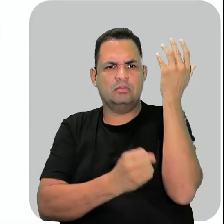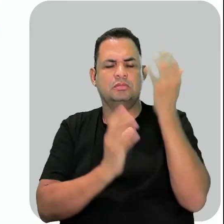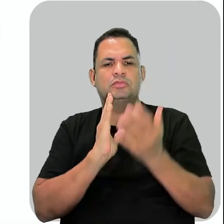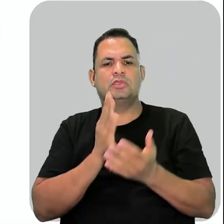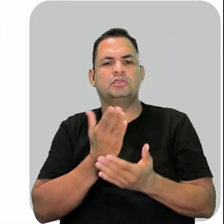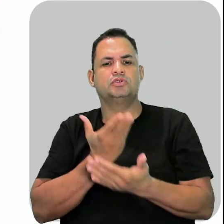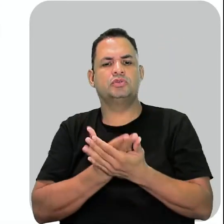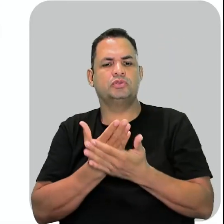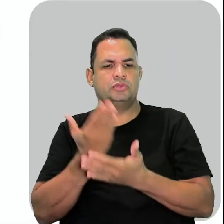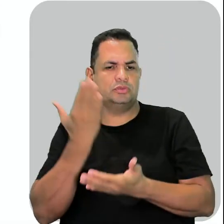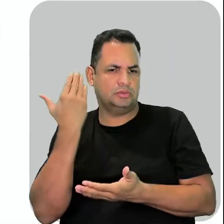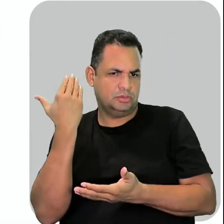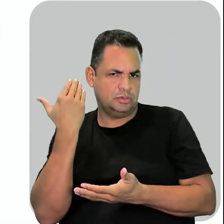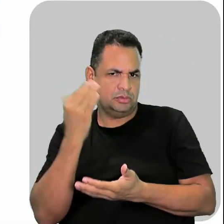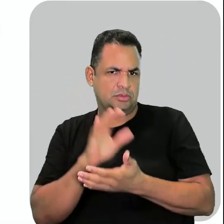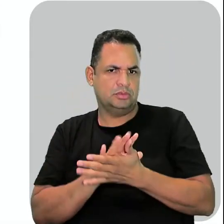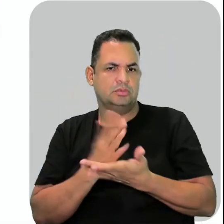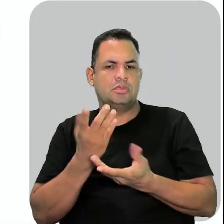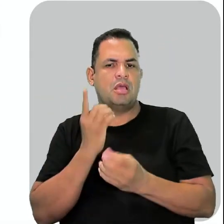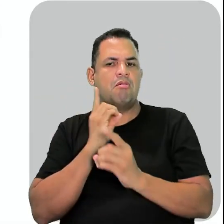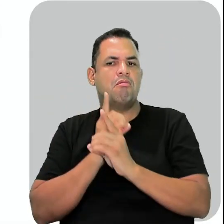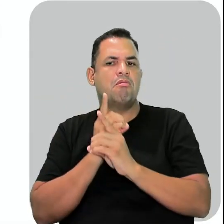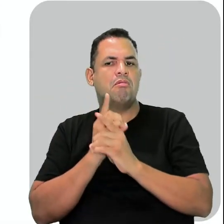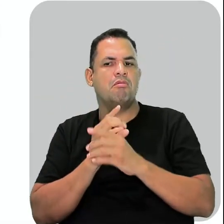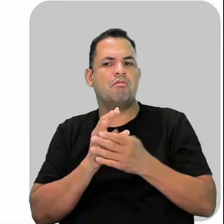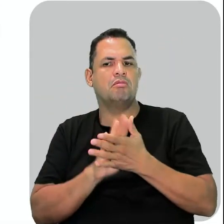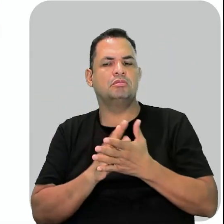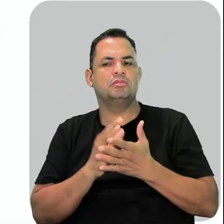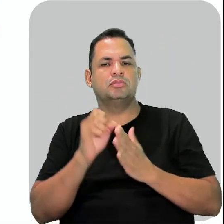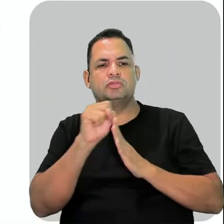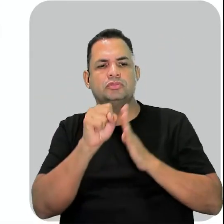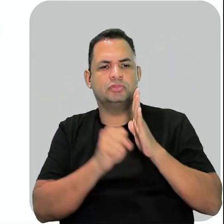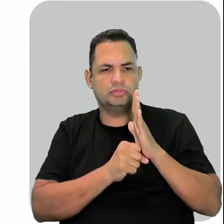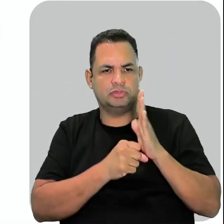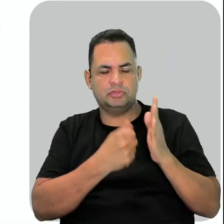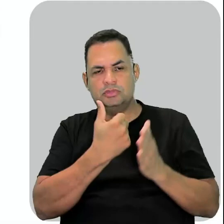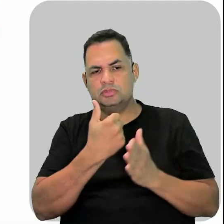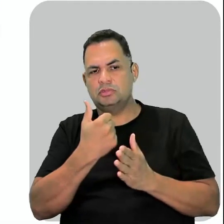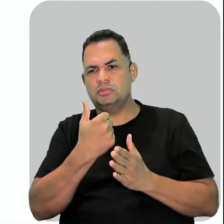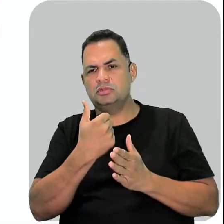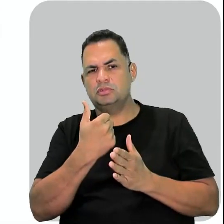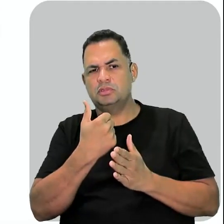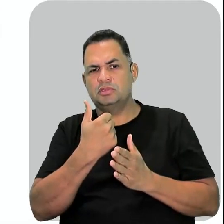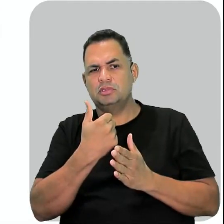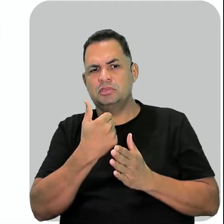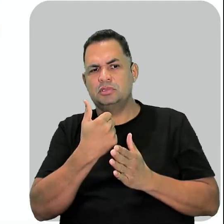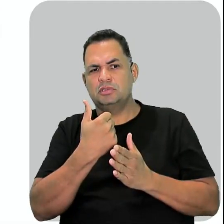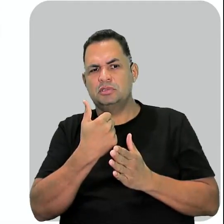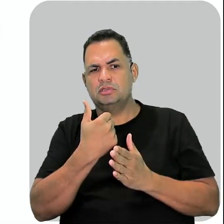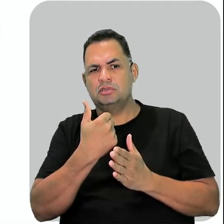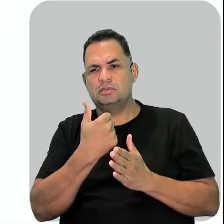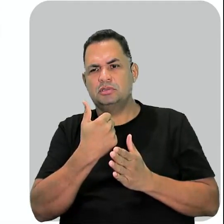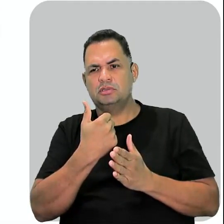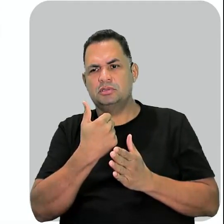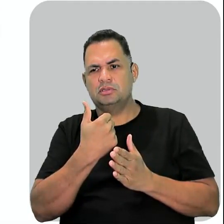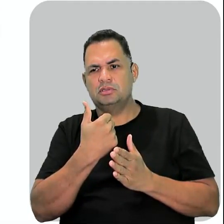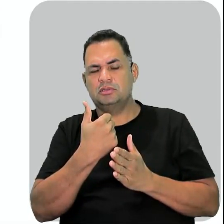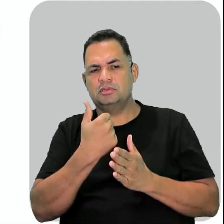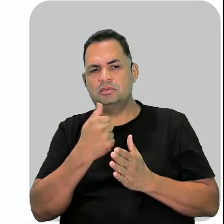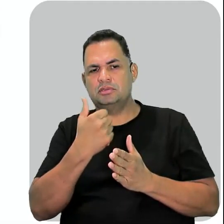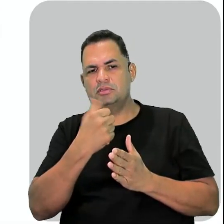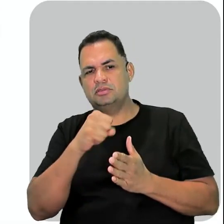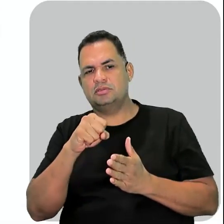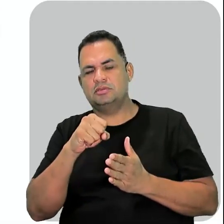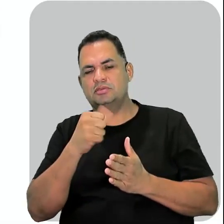já viu na aula anterior, descoberta em meados do século... Meu Deus, é um branco. Do